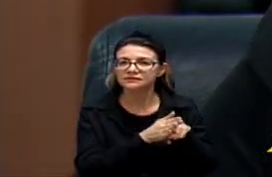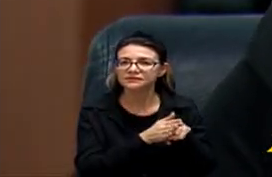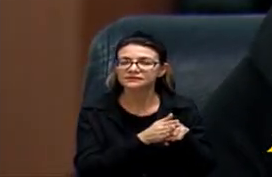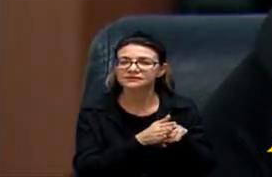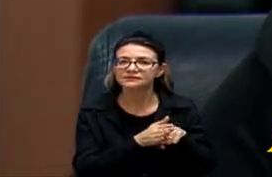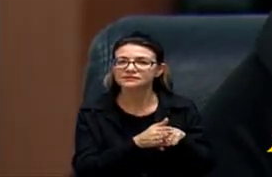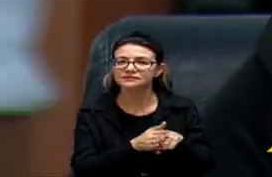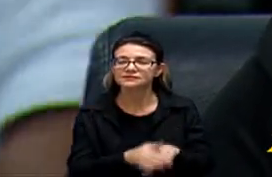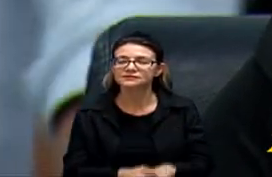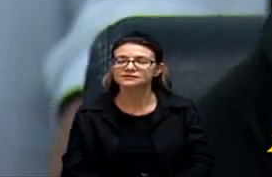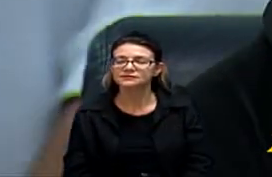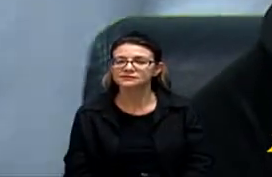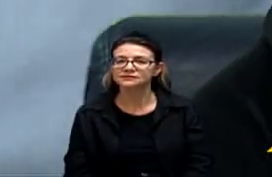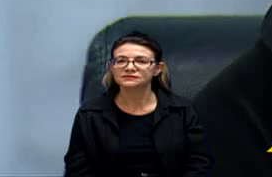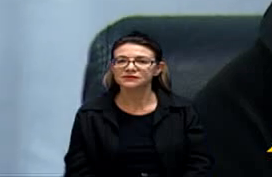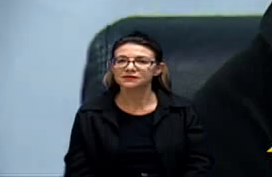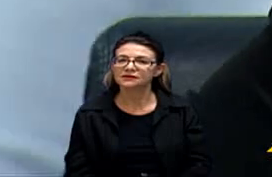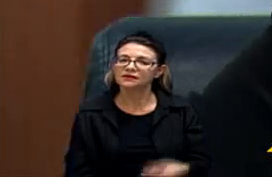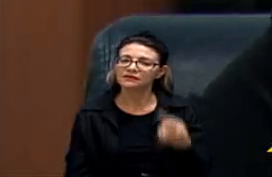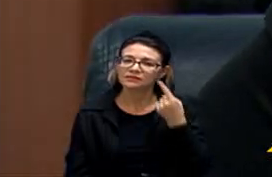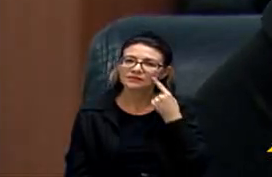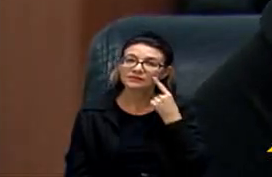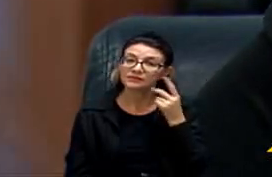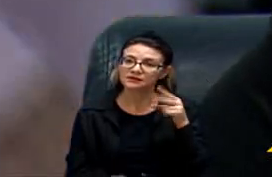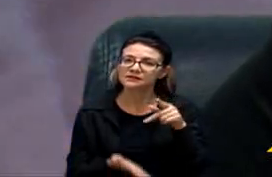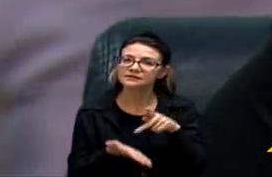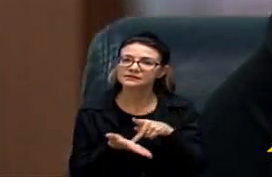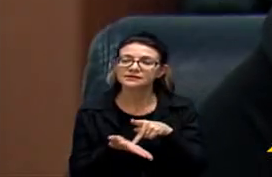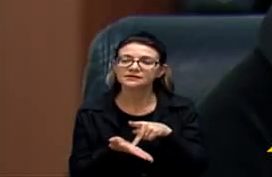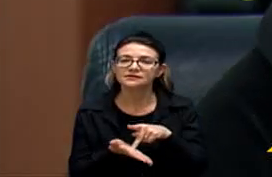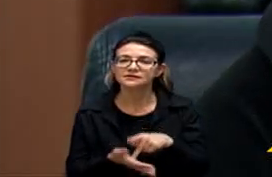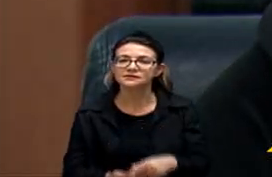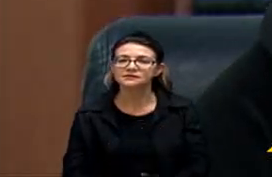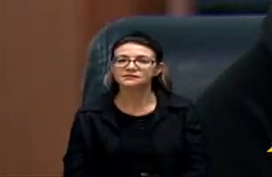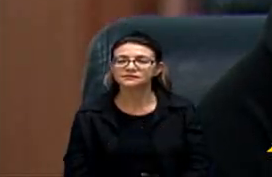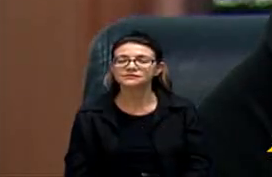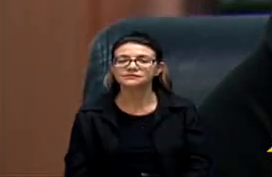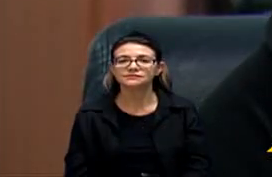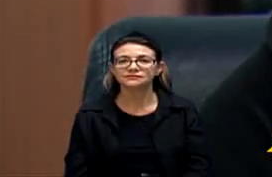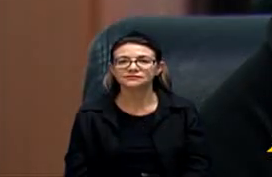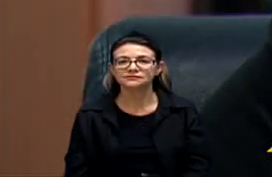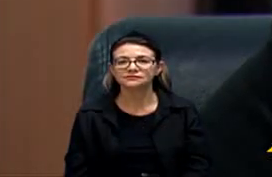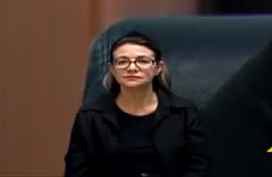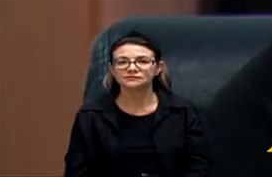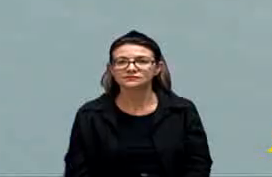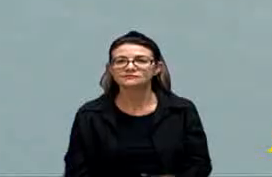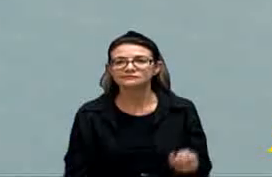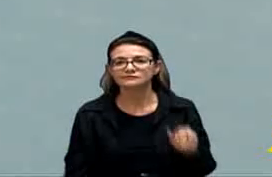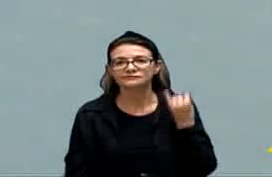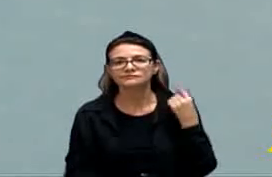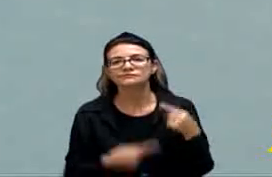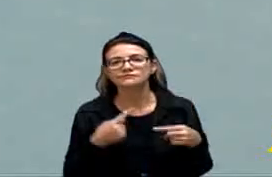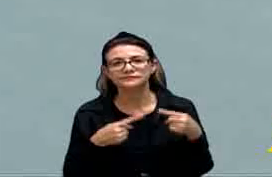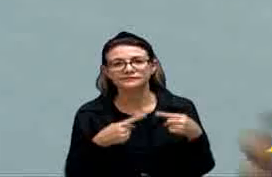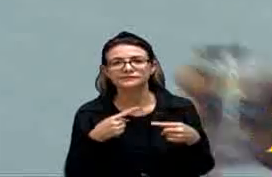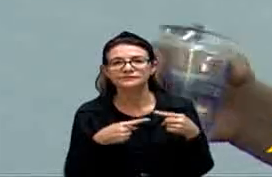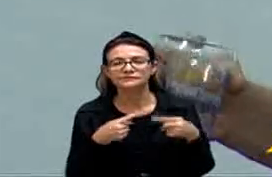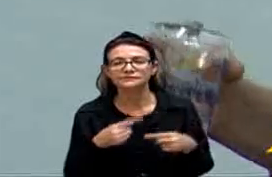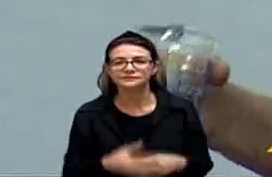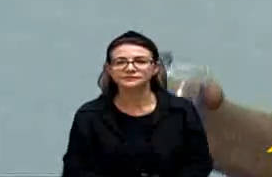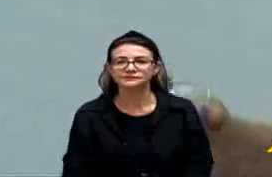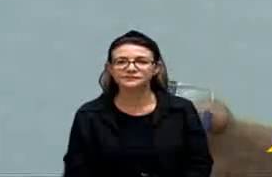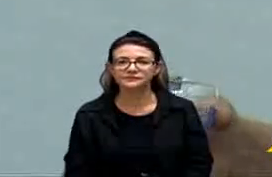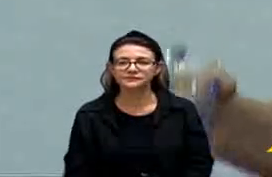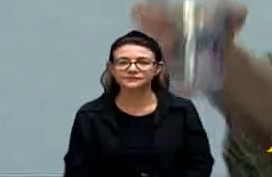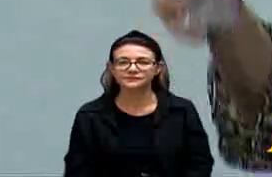realmente tá incomodando tem que ser justo também então é isso vereadora perfeito é importante essa discussão era isso a casa